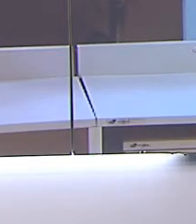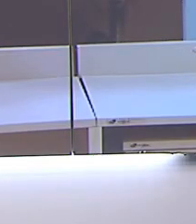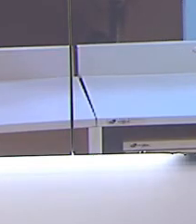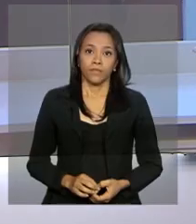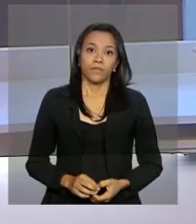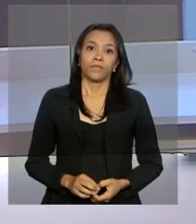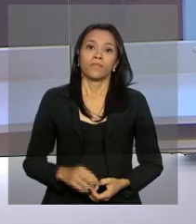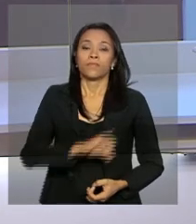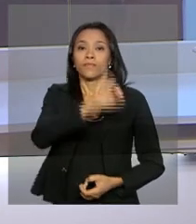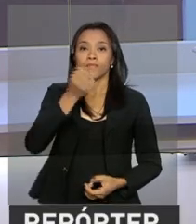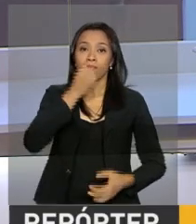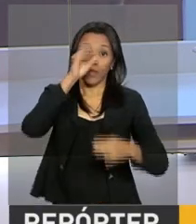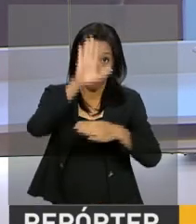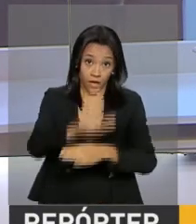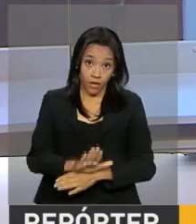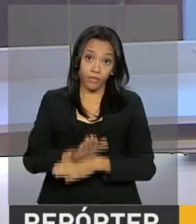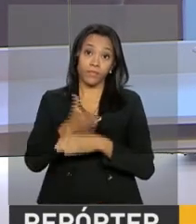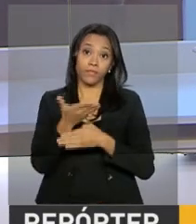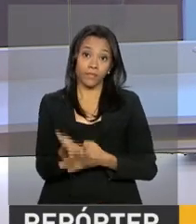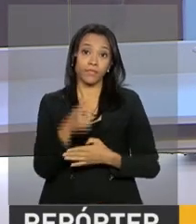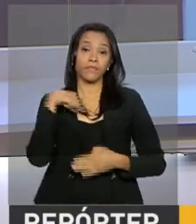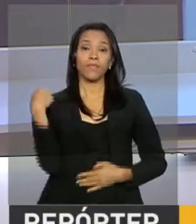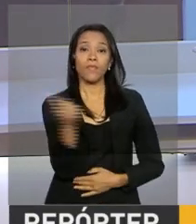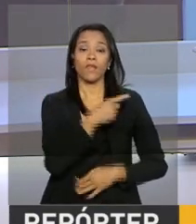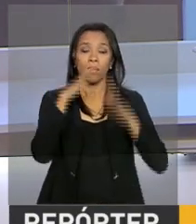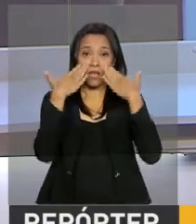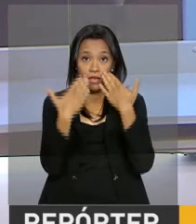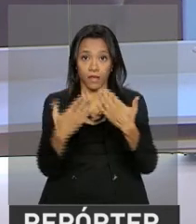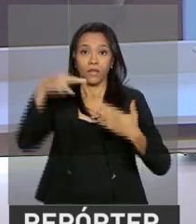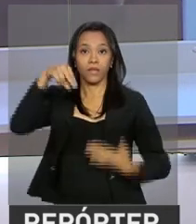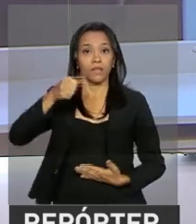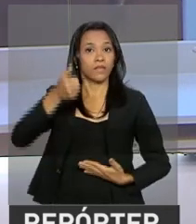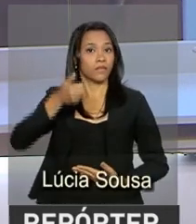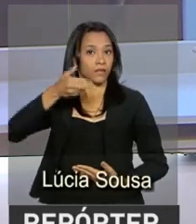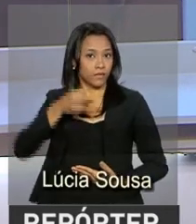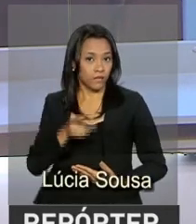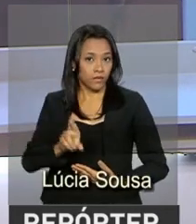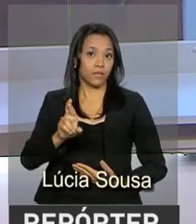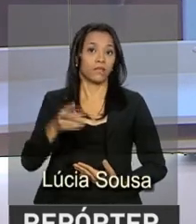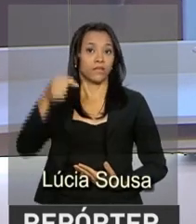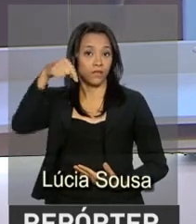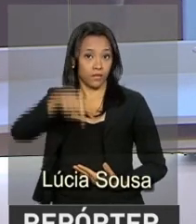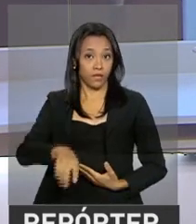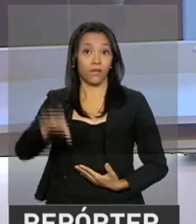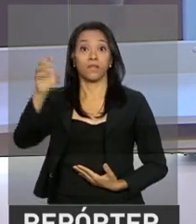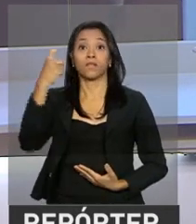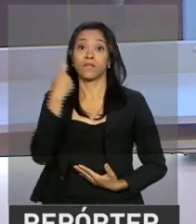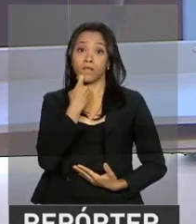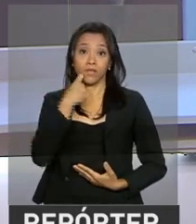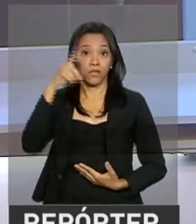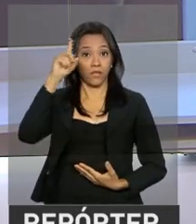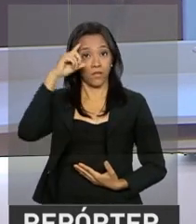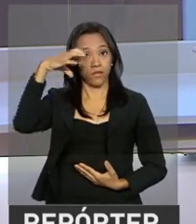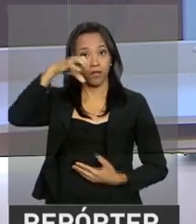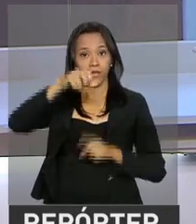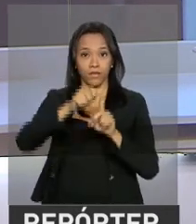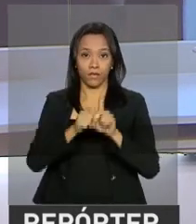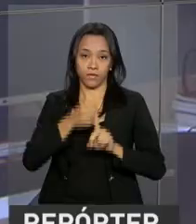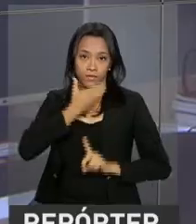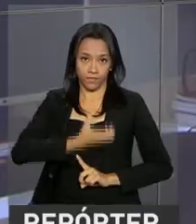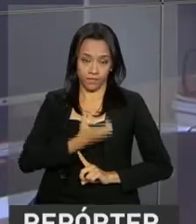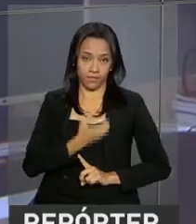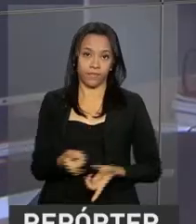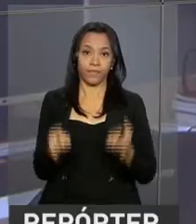olá boa tarde pra você estamos de volta com mais uma edição do repórter nbr desta sexta feira 9 de dezembro